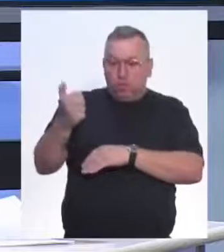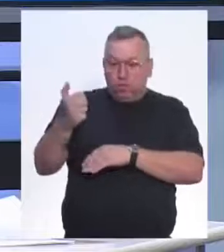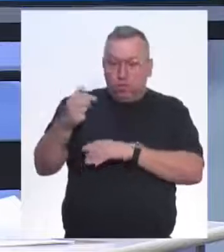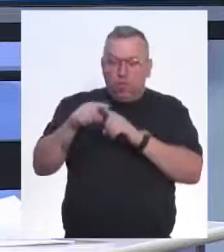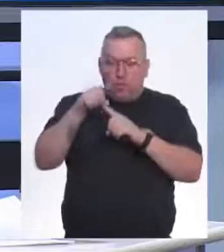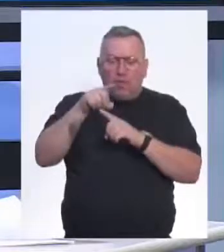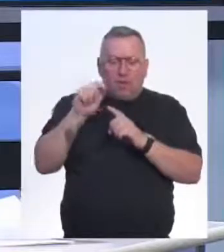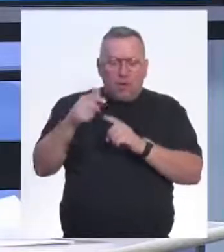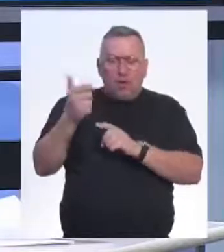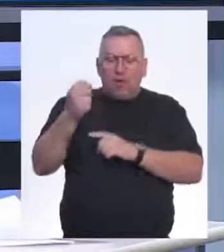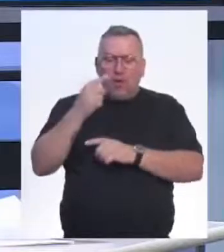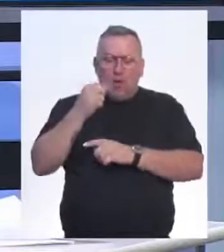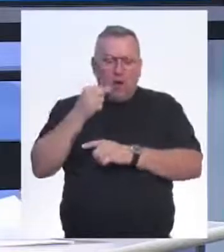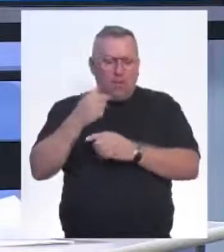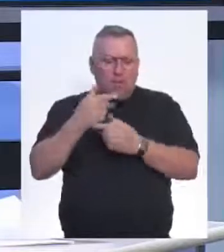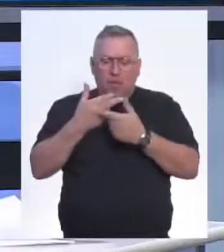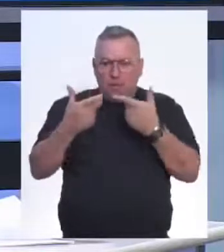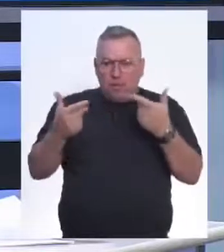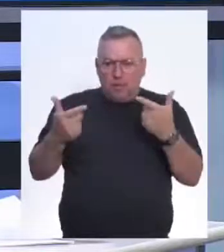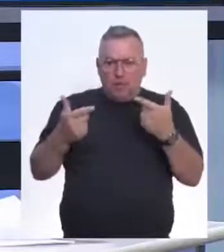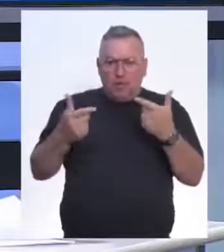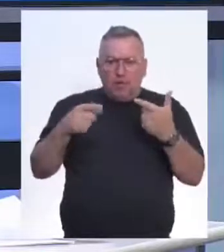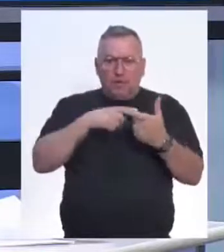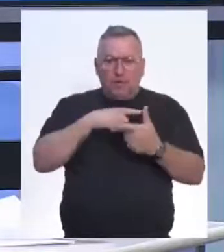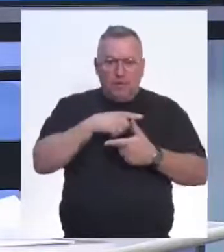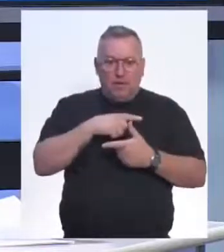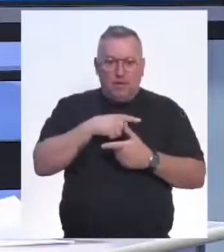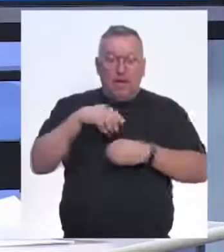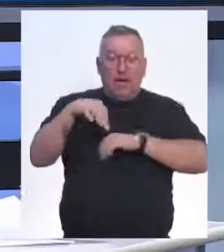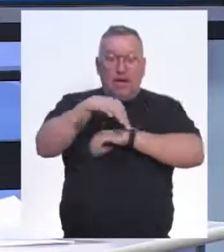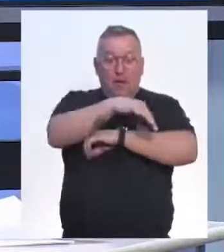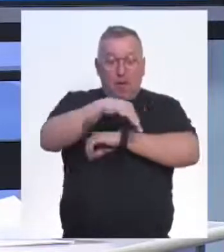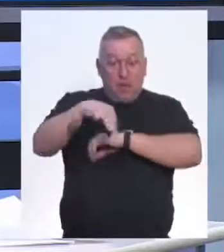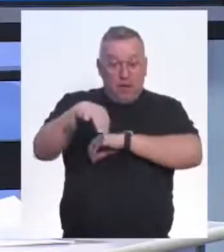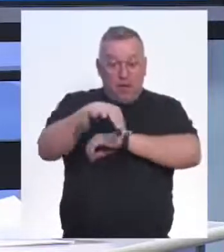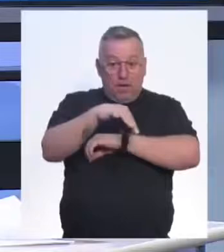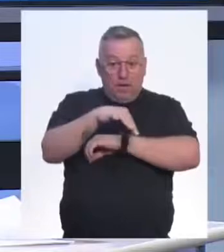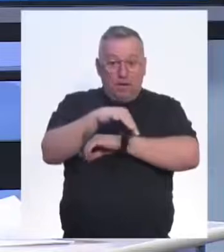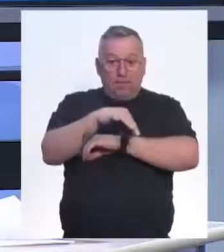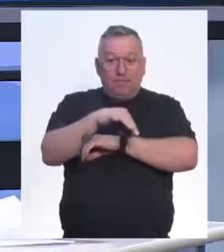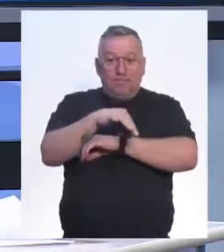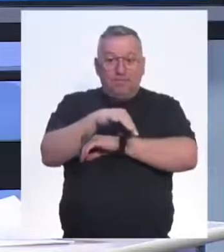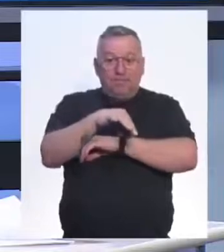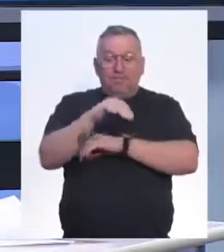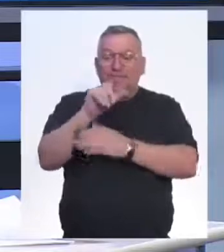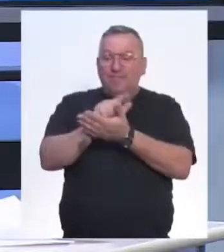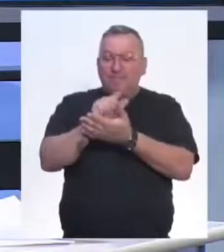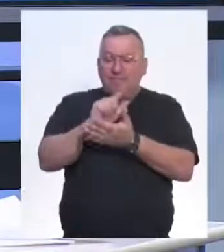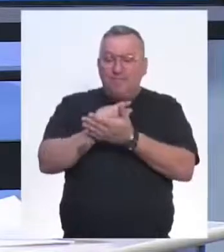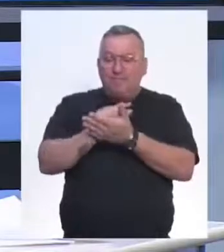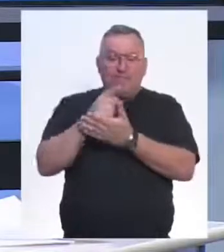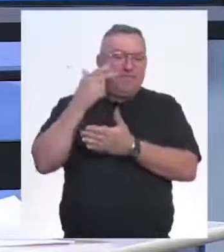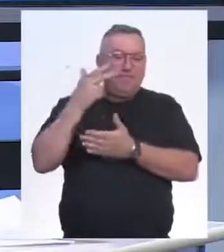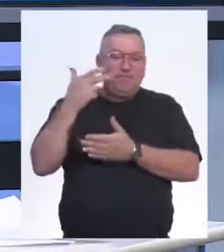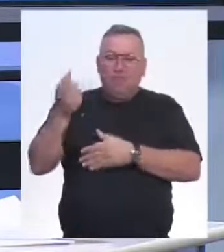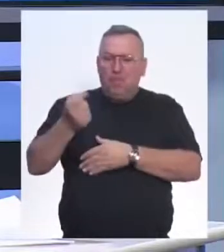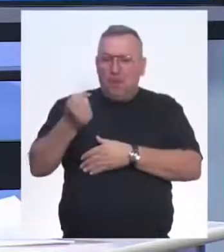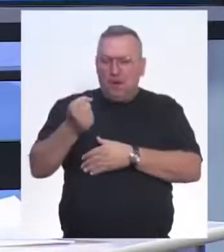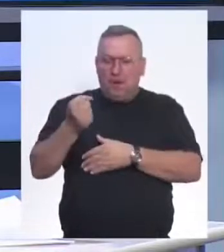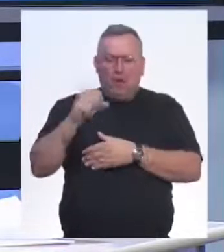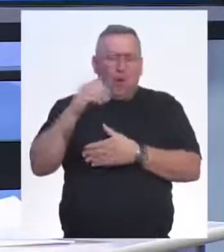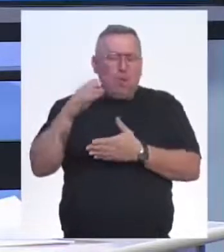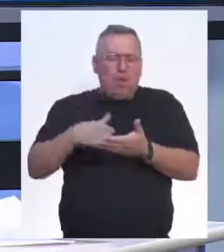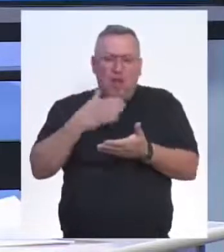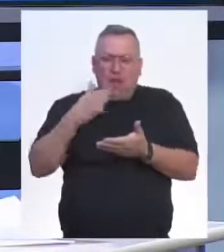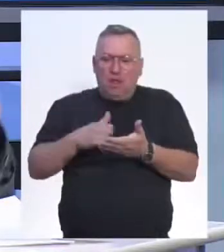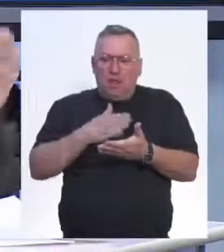separa uma caneta, alguma coisa. Então uma coisa é que vocês tenham, régua ou uma folha de sulfite, pode ser de caderno, sem